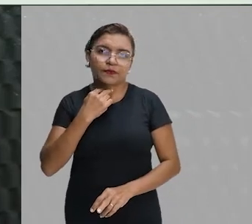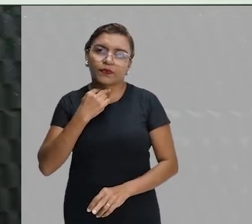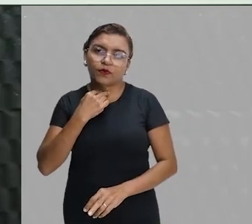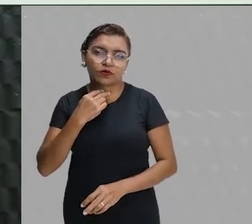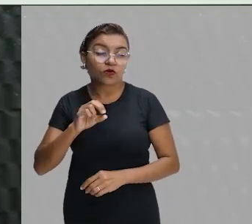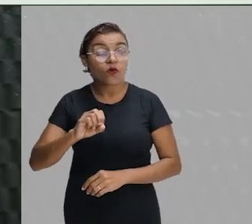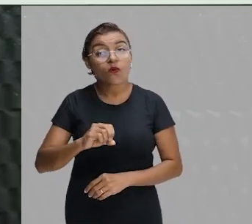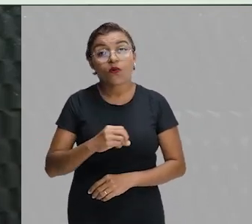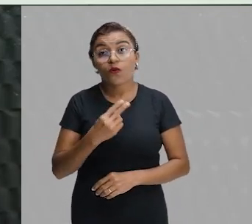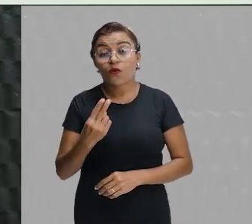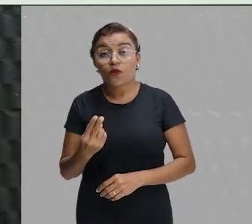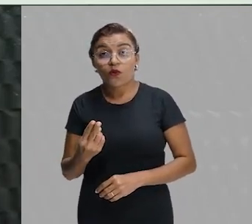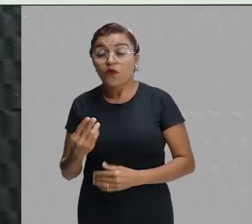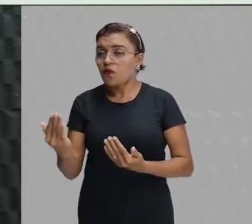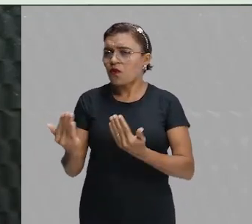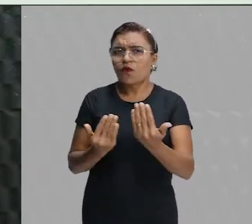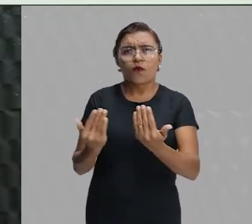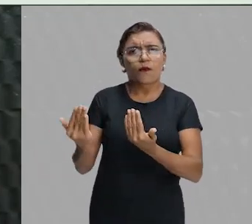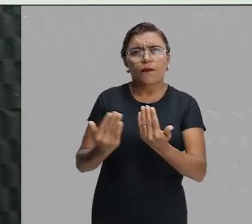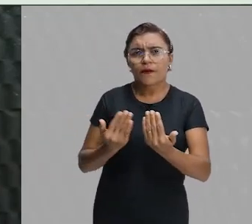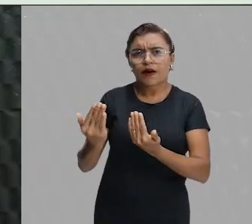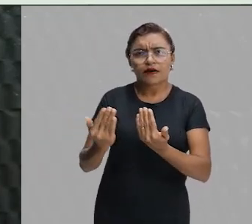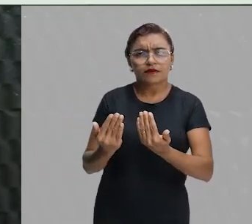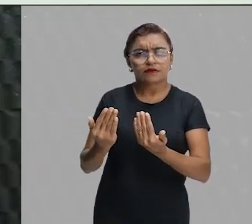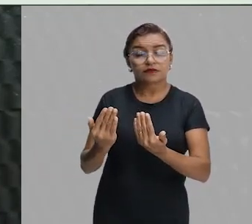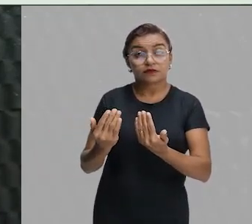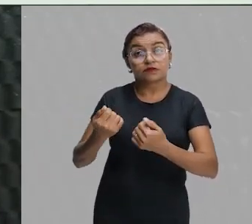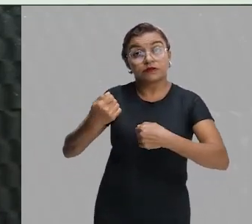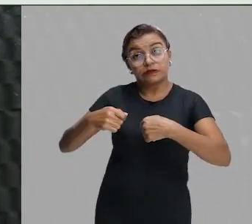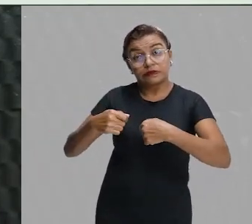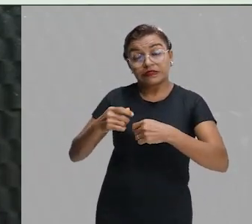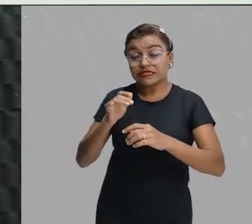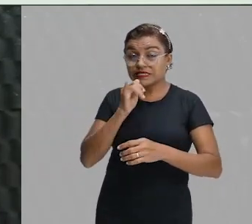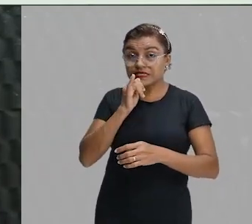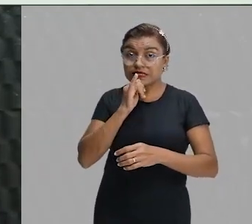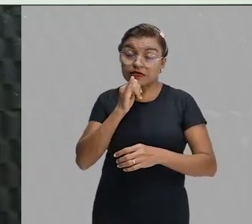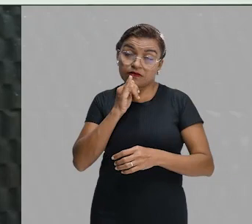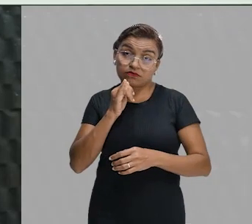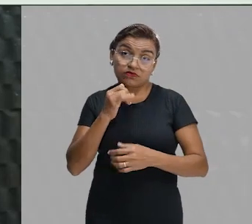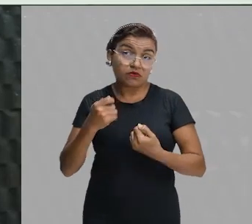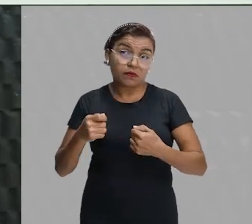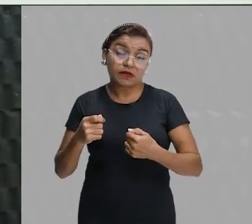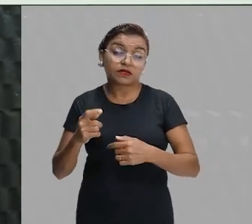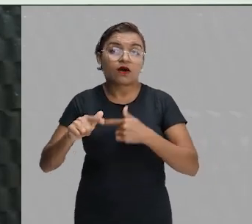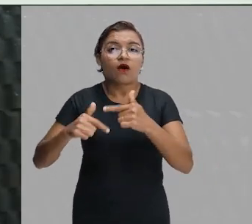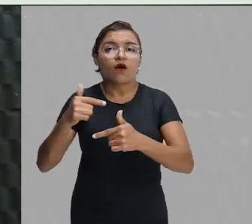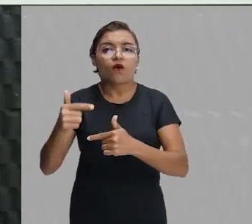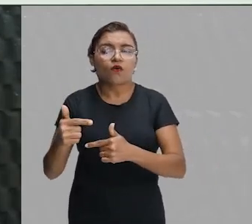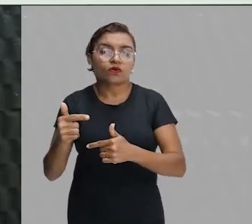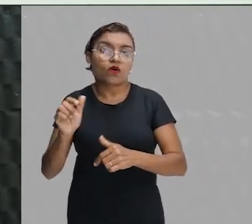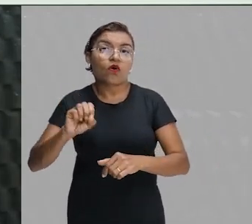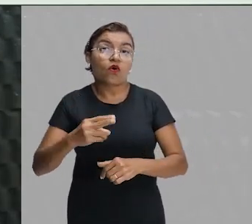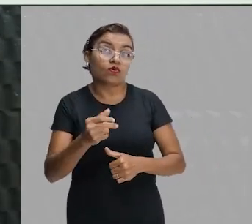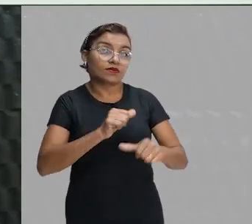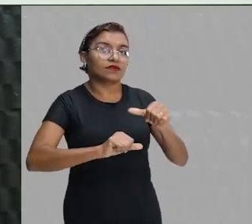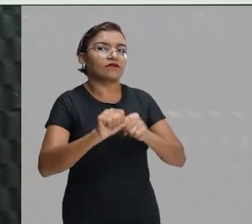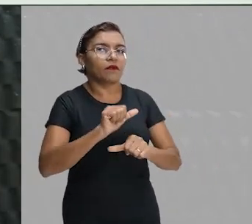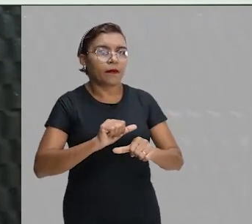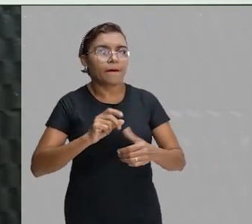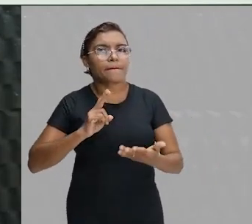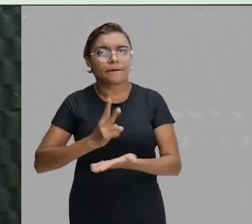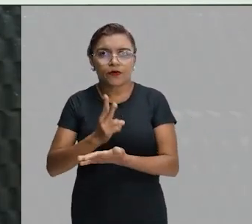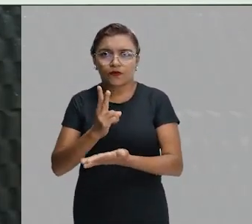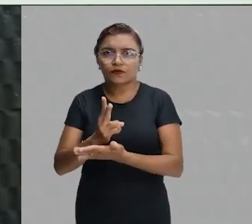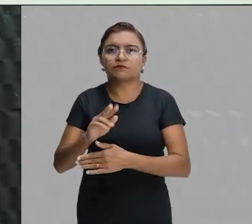levando, na verdade, uma comparação necessária ou, digamos, até desnecessária a outros ou transformando em outros. Eu tenho que manter